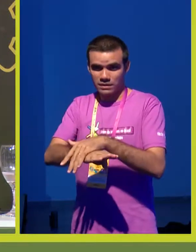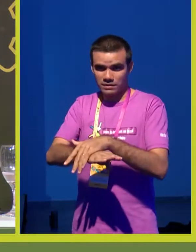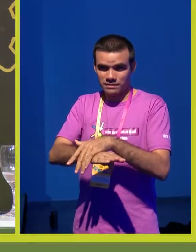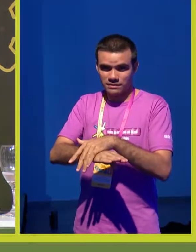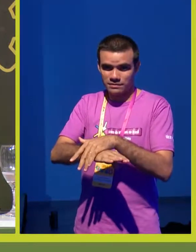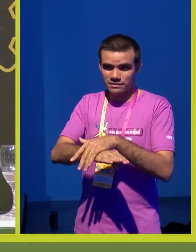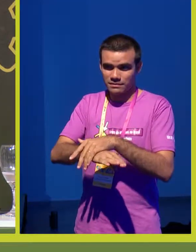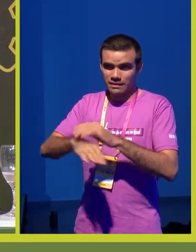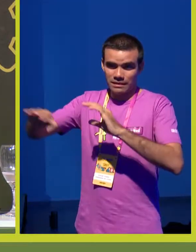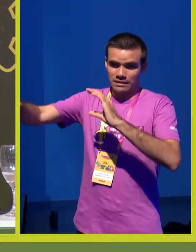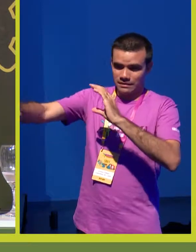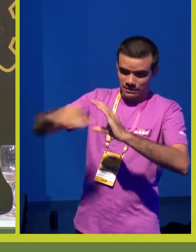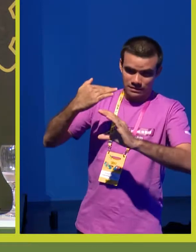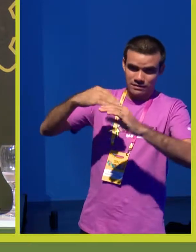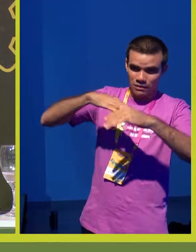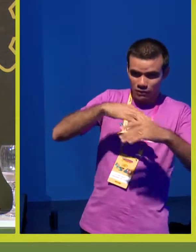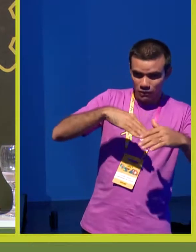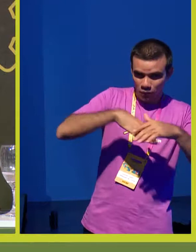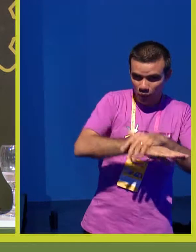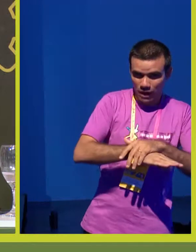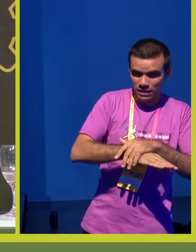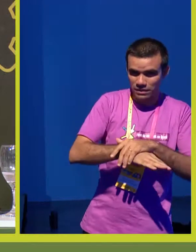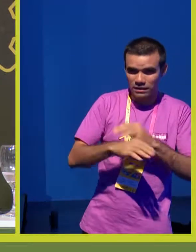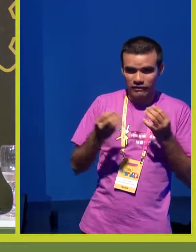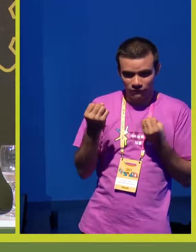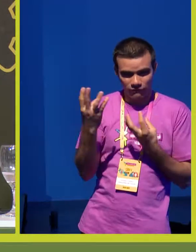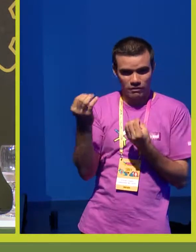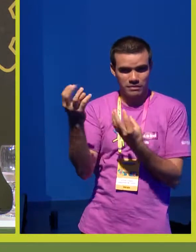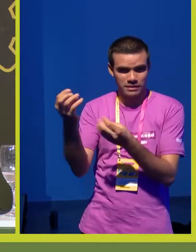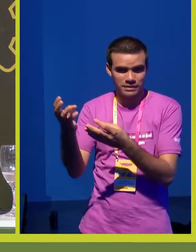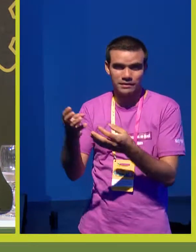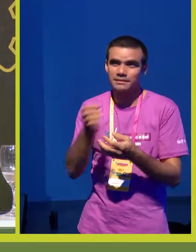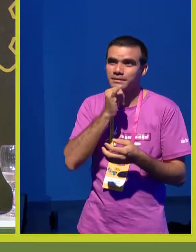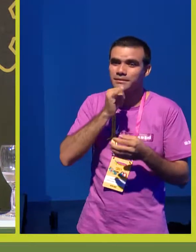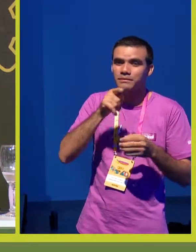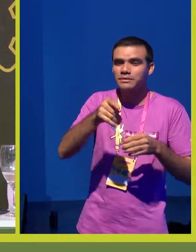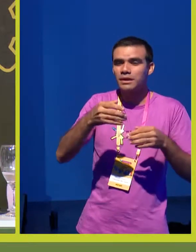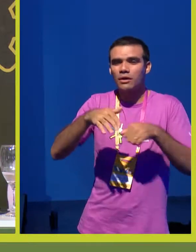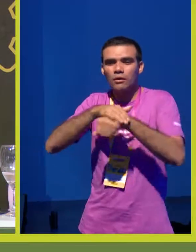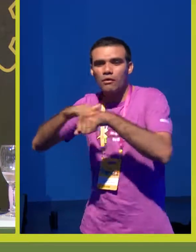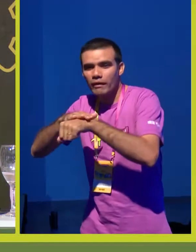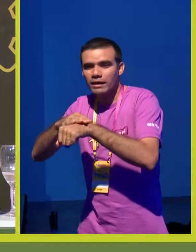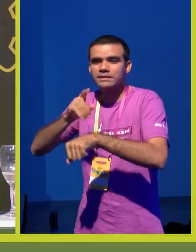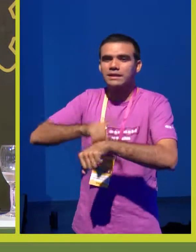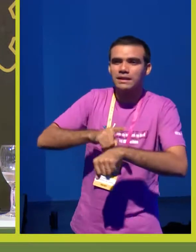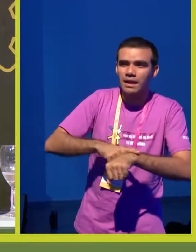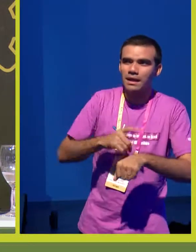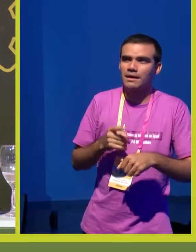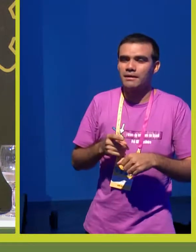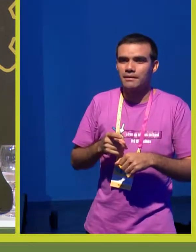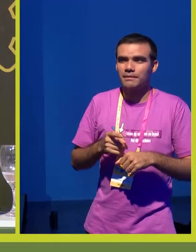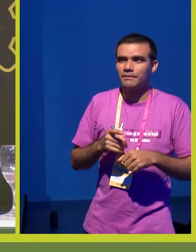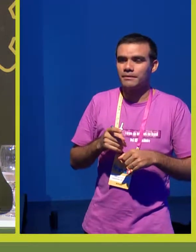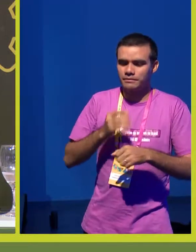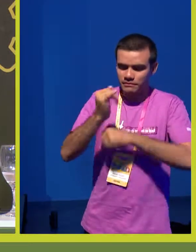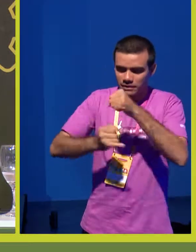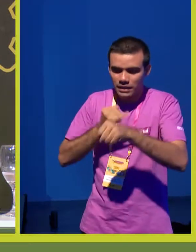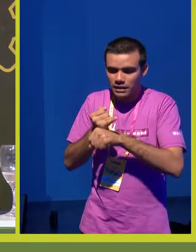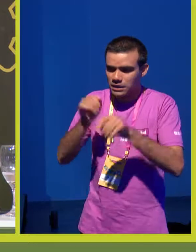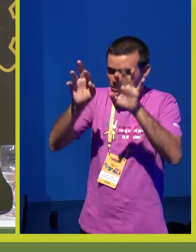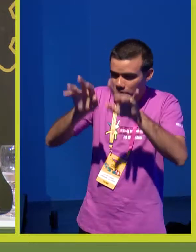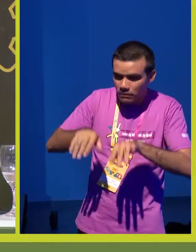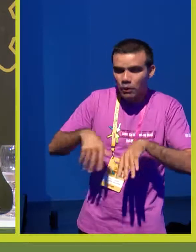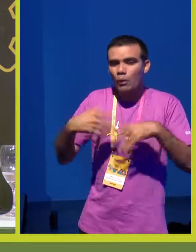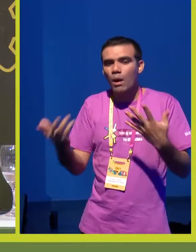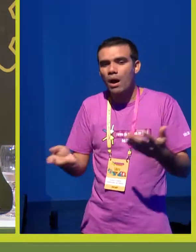e os registros sobre a comunicação, você pensar, o registro de com quem você falou, por quanto tempo, com que frequência, que sites você acessou,